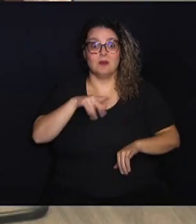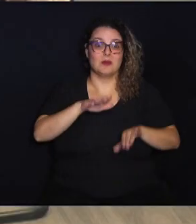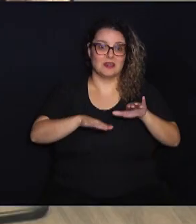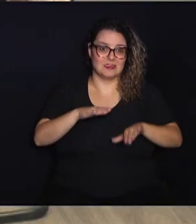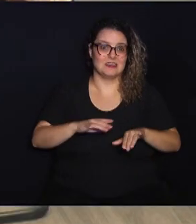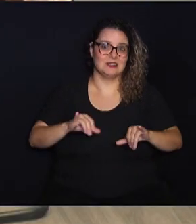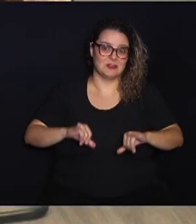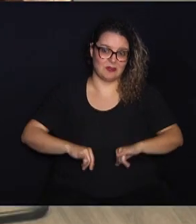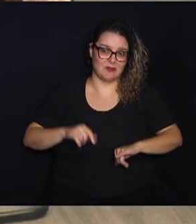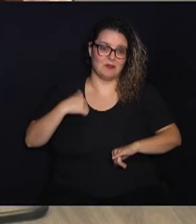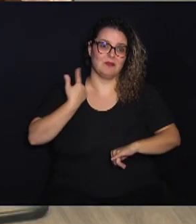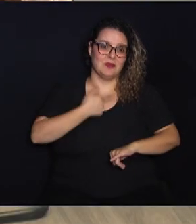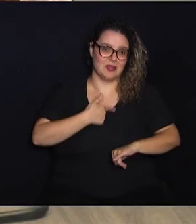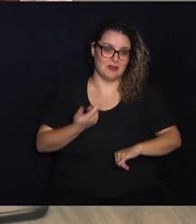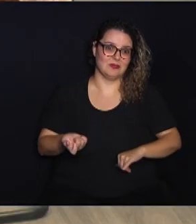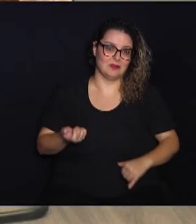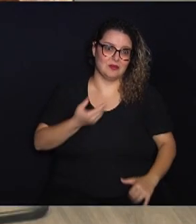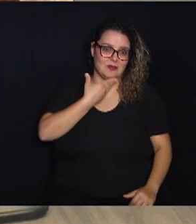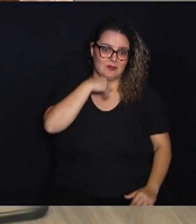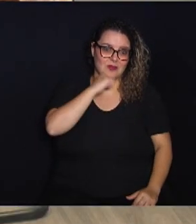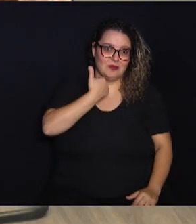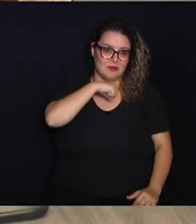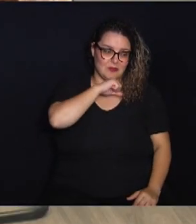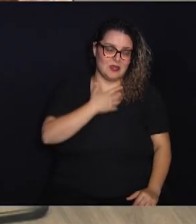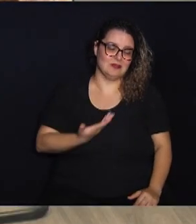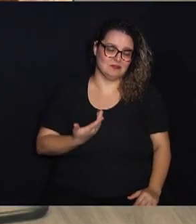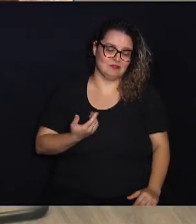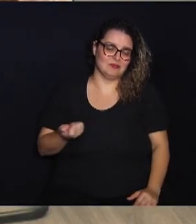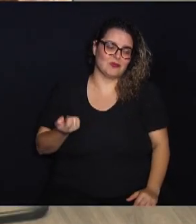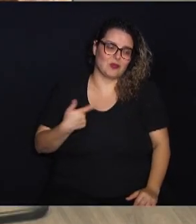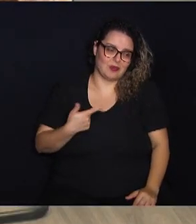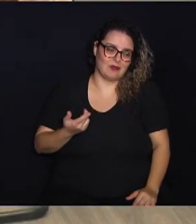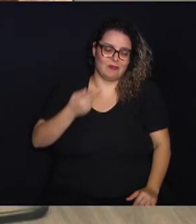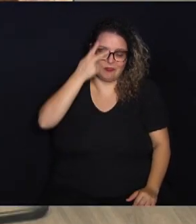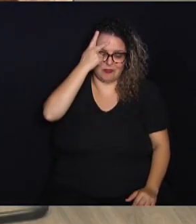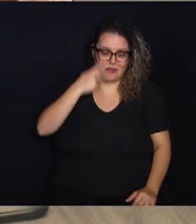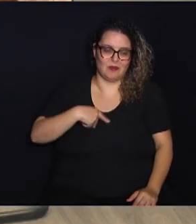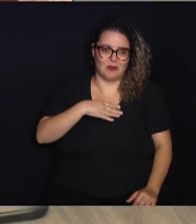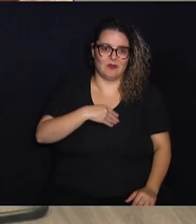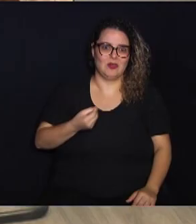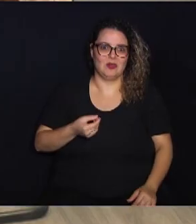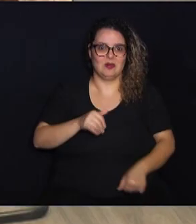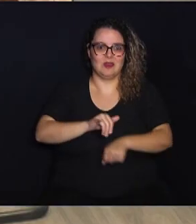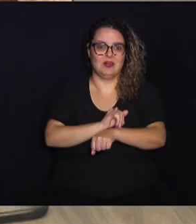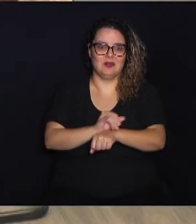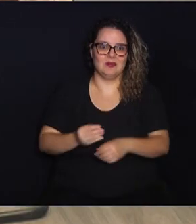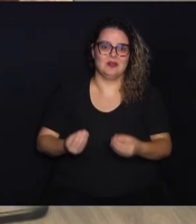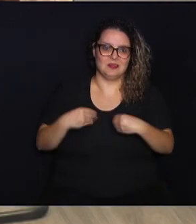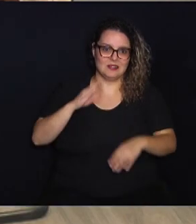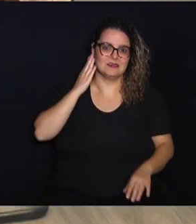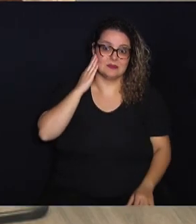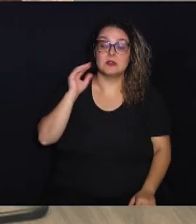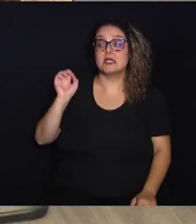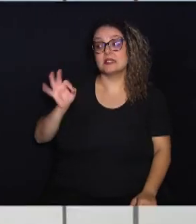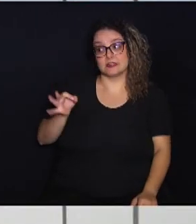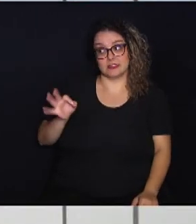na gente que somos pais do que no próprio filho, né? Porque o filho já sabe, um jeitinho aqui, um jeitinho ali, vai me devolver, né? Exato. Às vezes tem